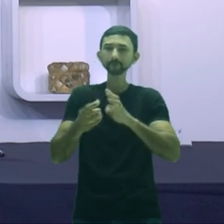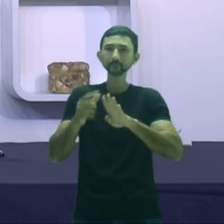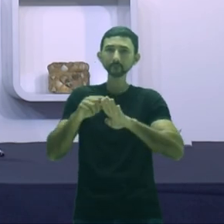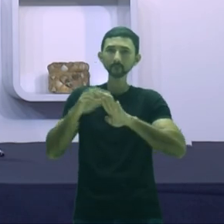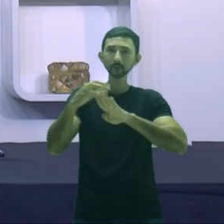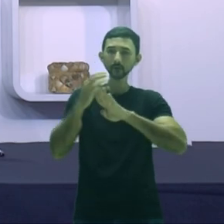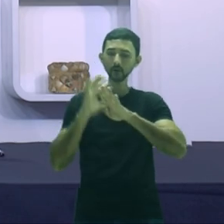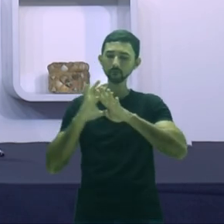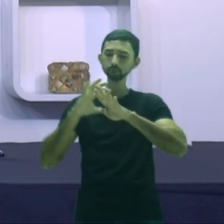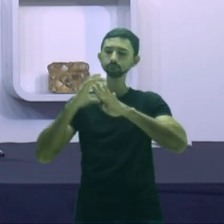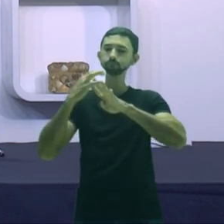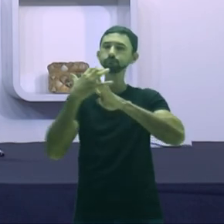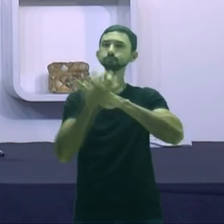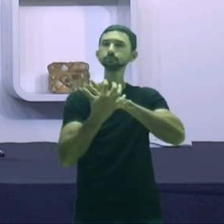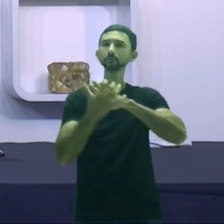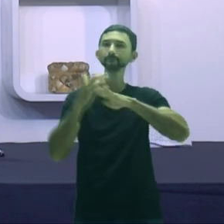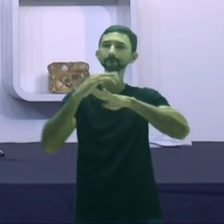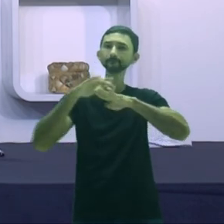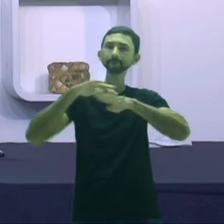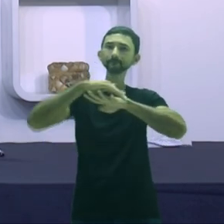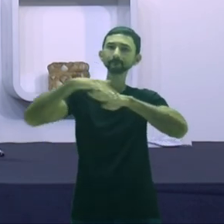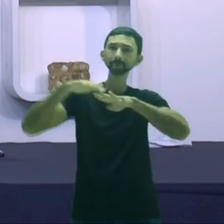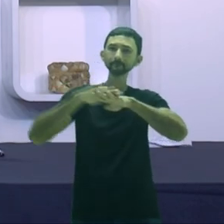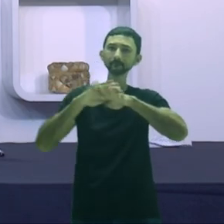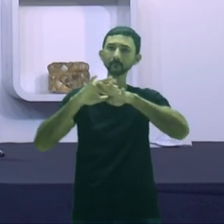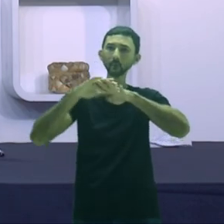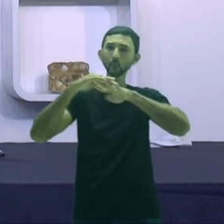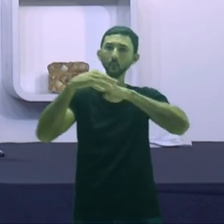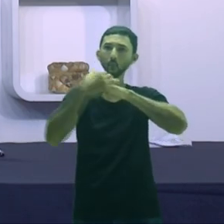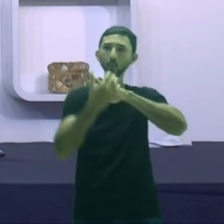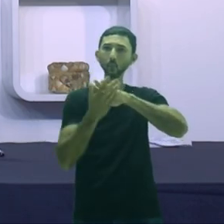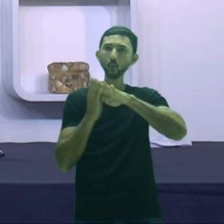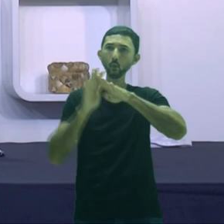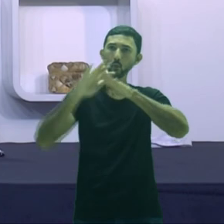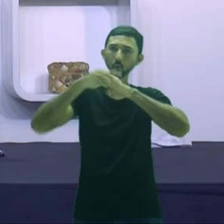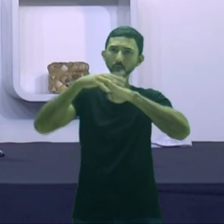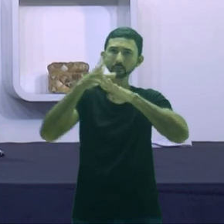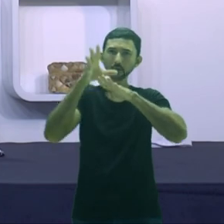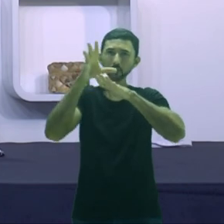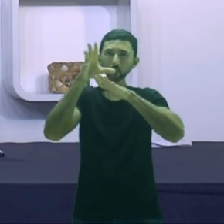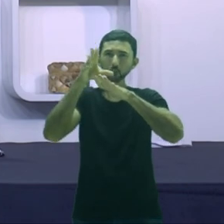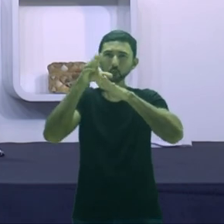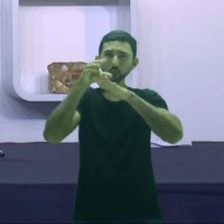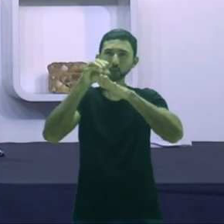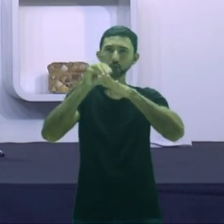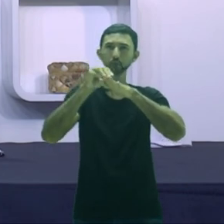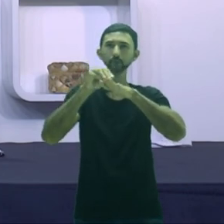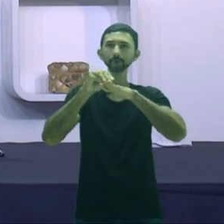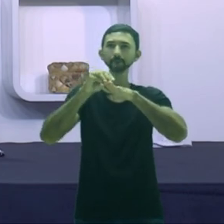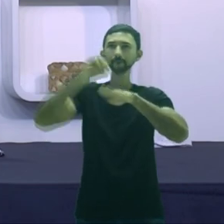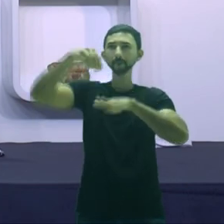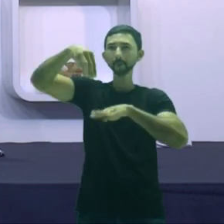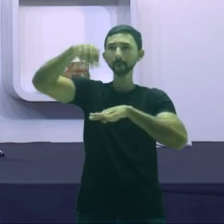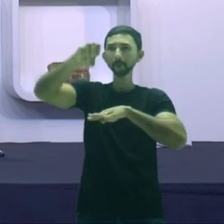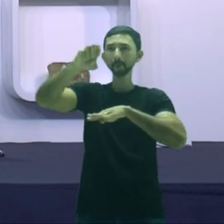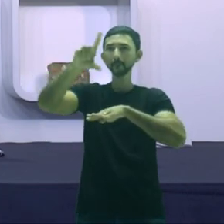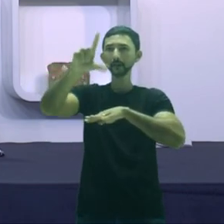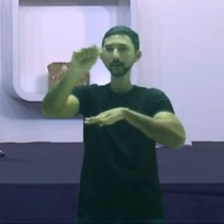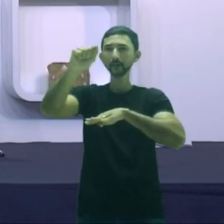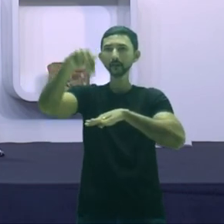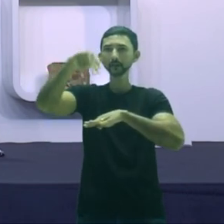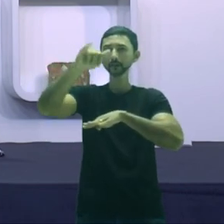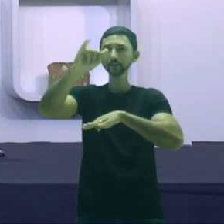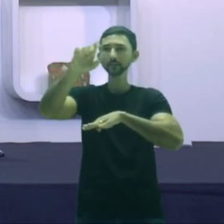de melanina, né? Que é uma pigmentação escura, que na realidade não vai